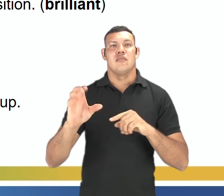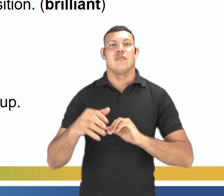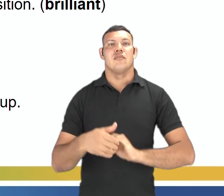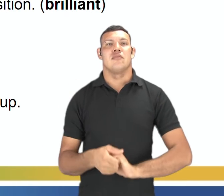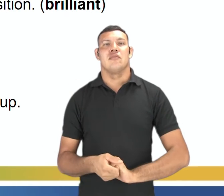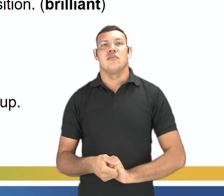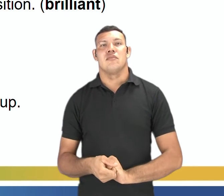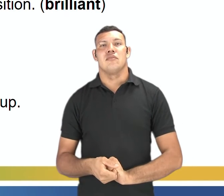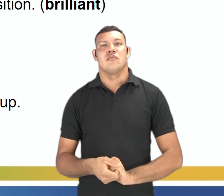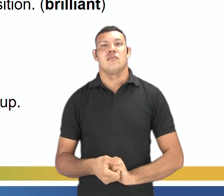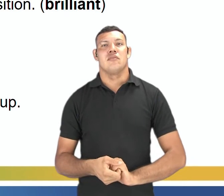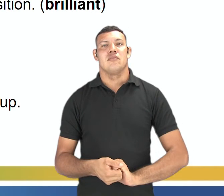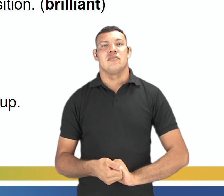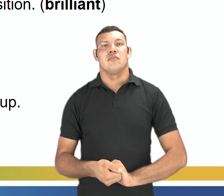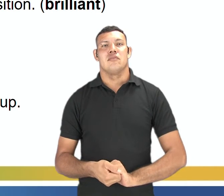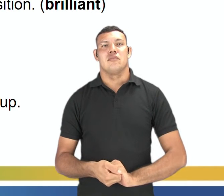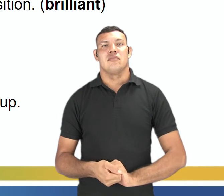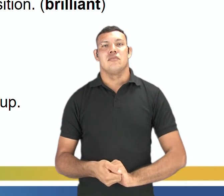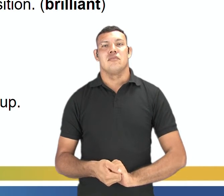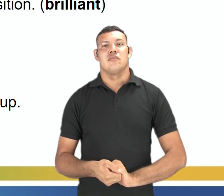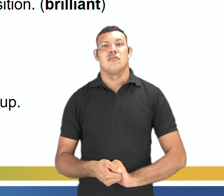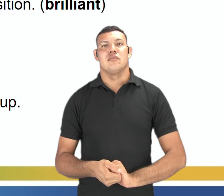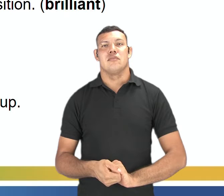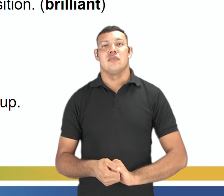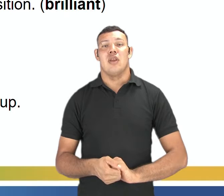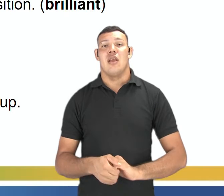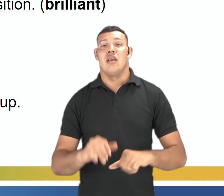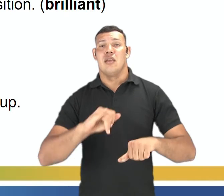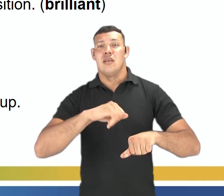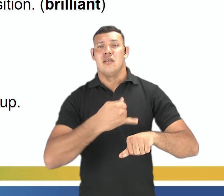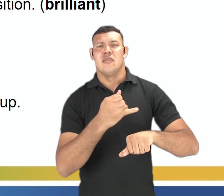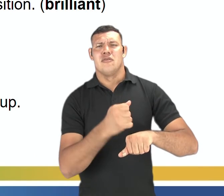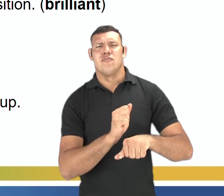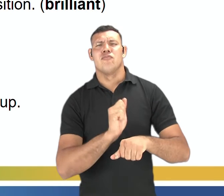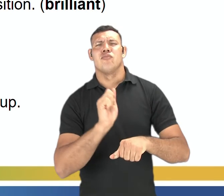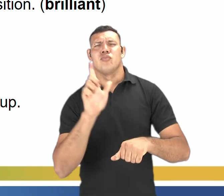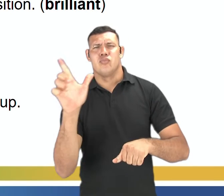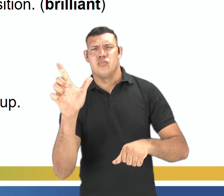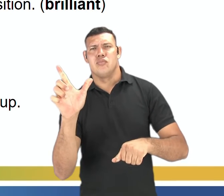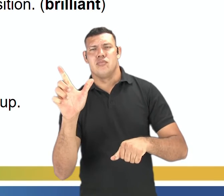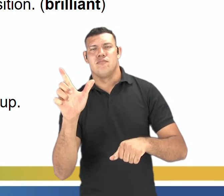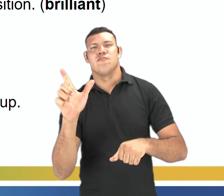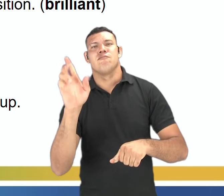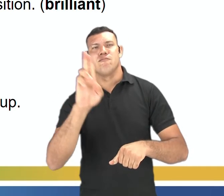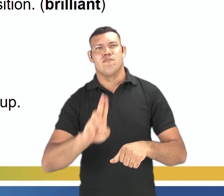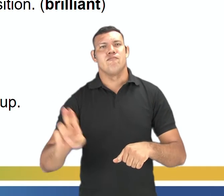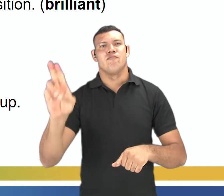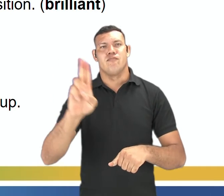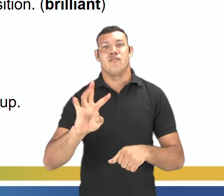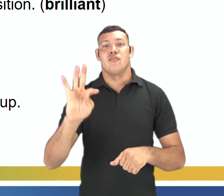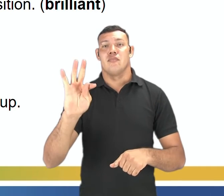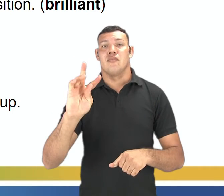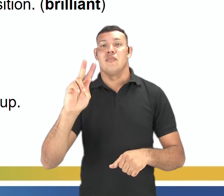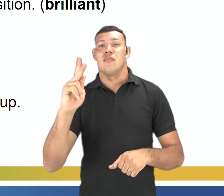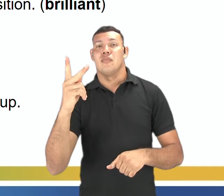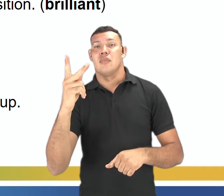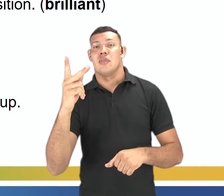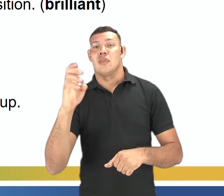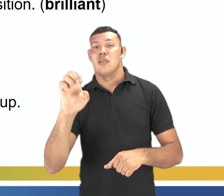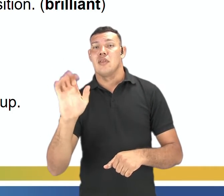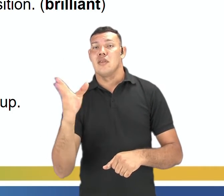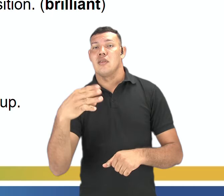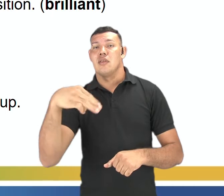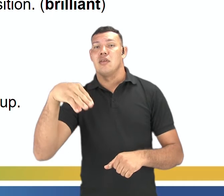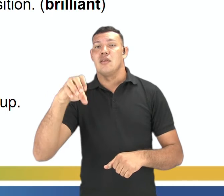have interesting. Interesting. É um adjetivo longo. Então, nós usamos o the most antes.